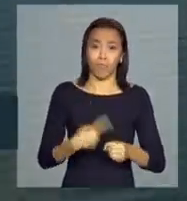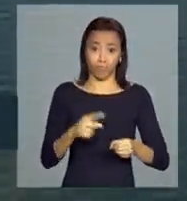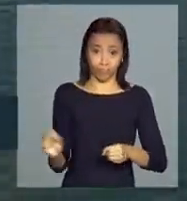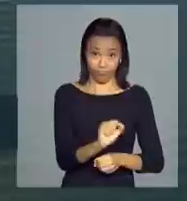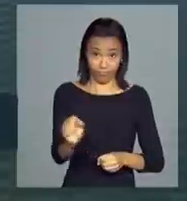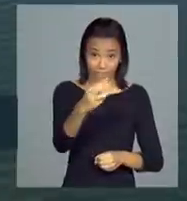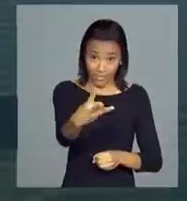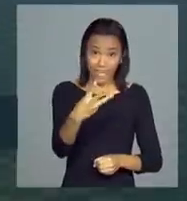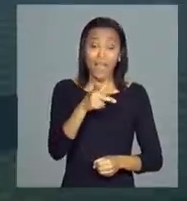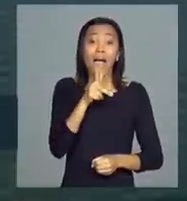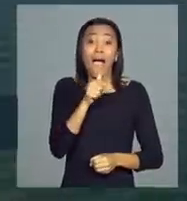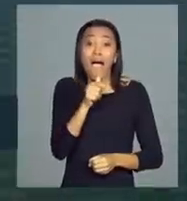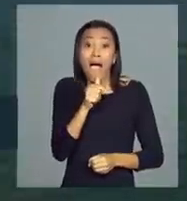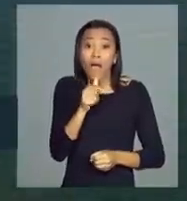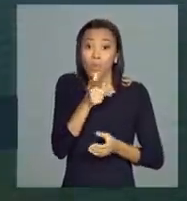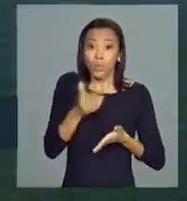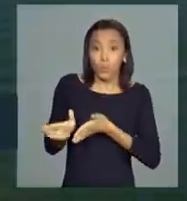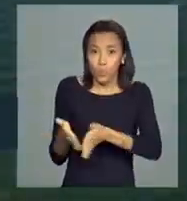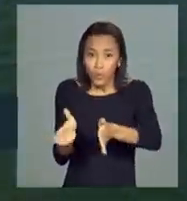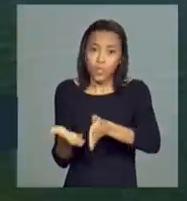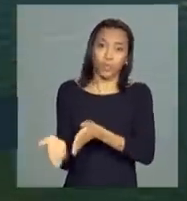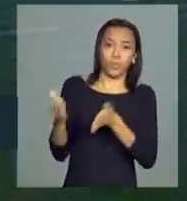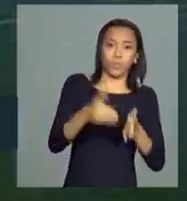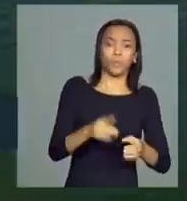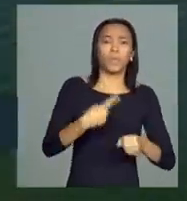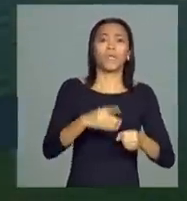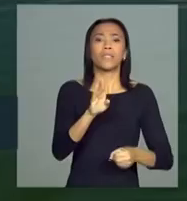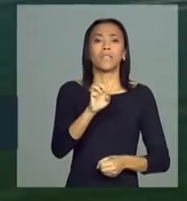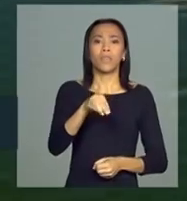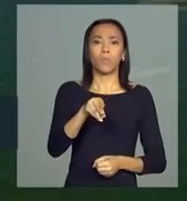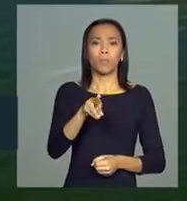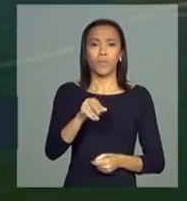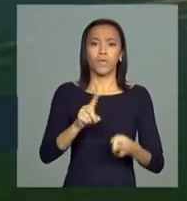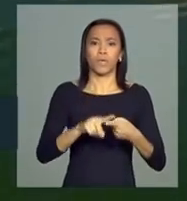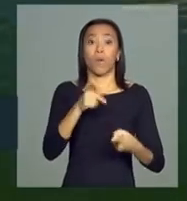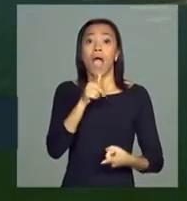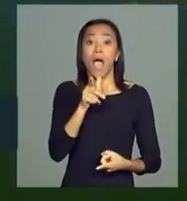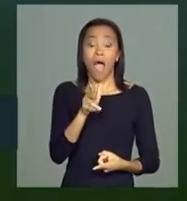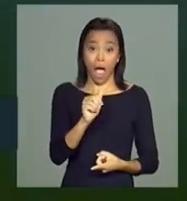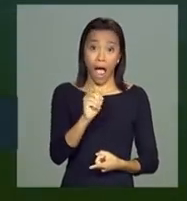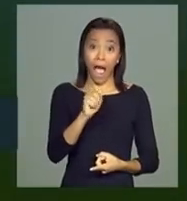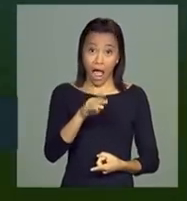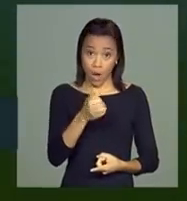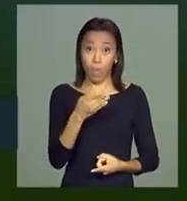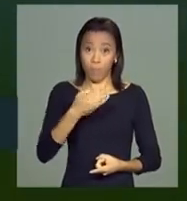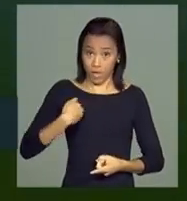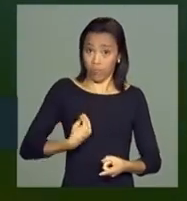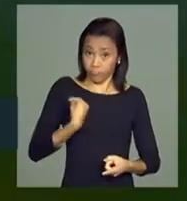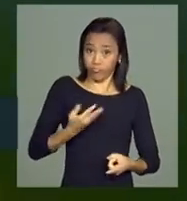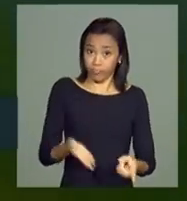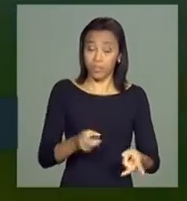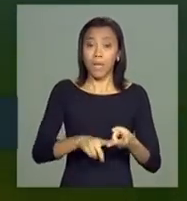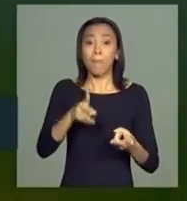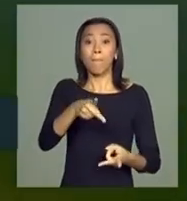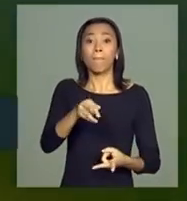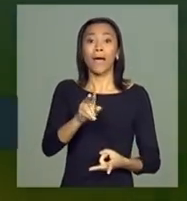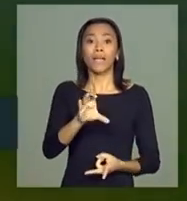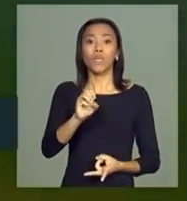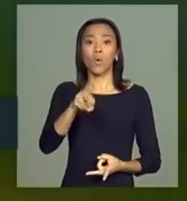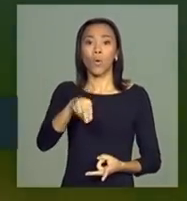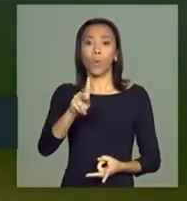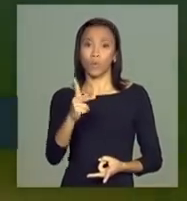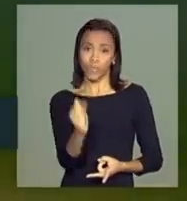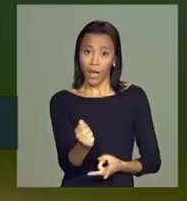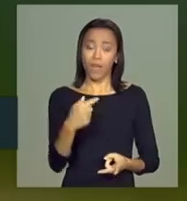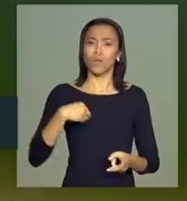as águas do Rio São Francisco. São eles Delmiro Gouveia, Água Branca, onde nós estamos agora, e também Pariconha. Ao todo,